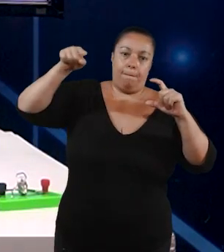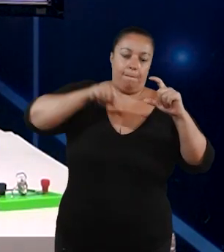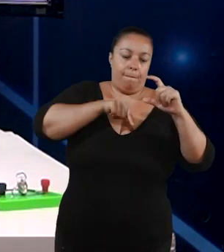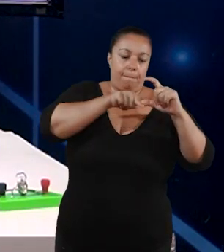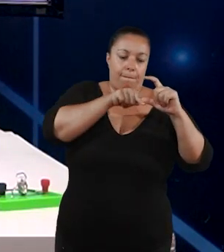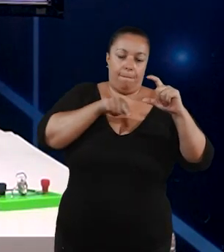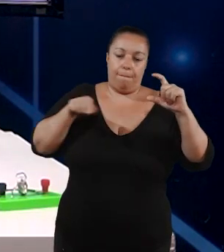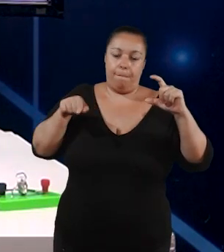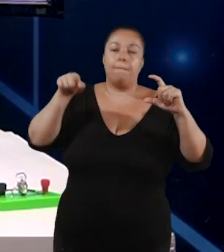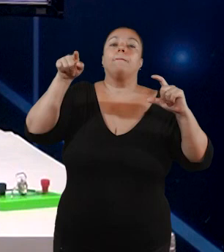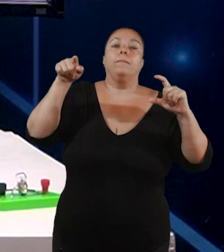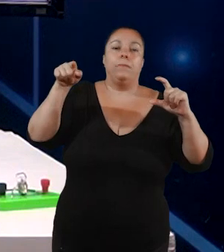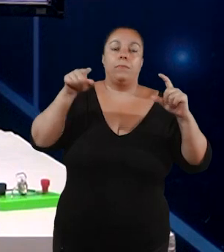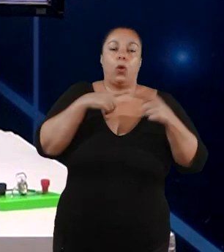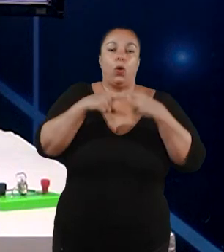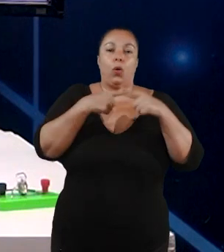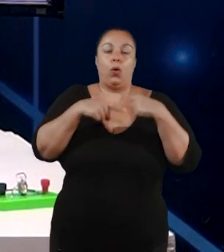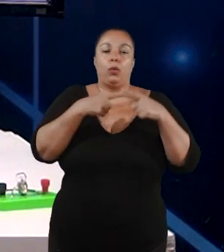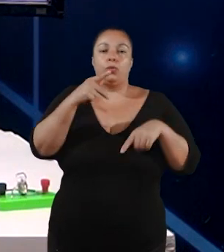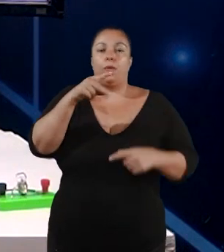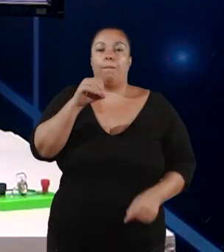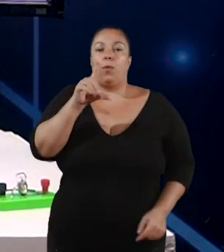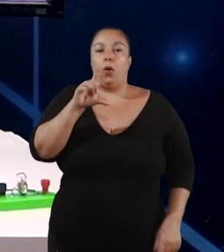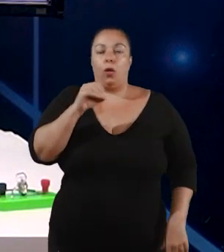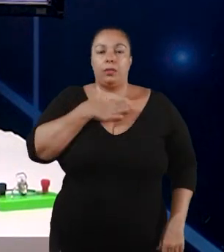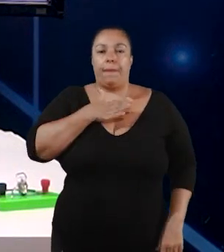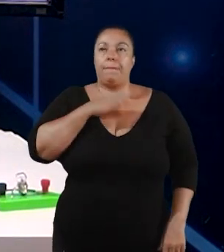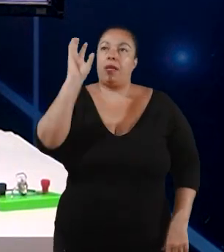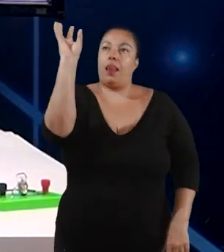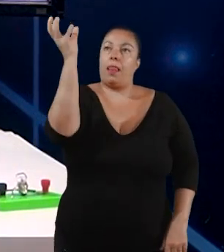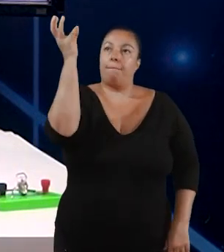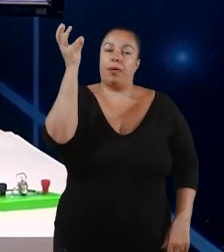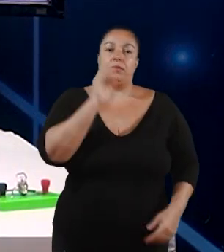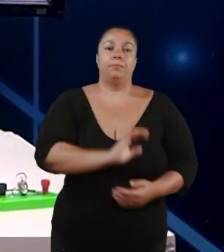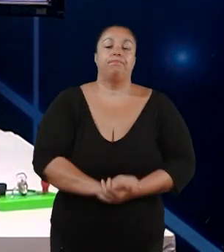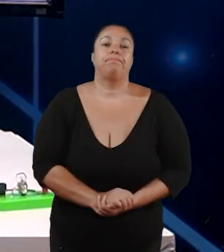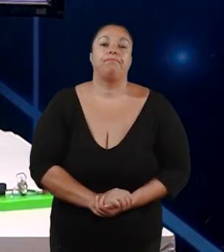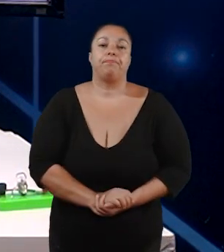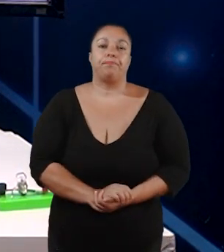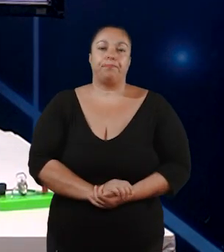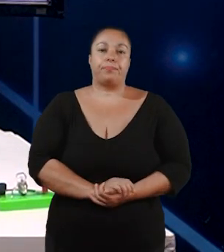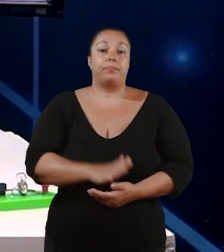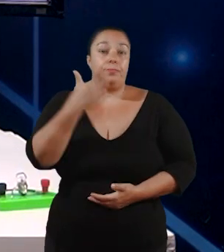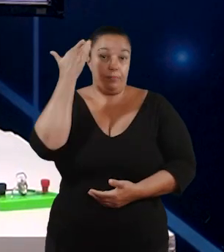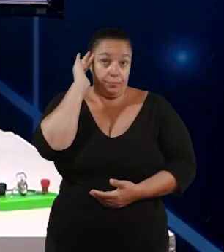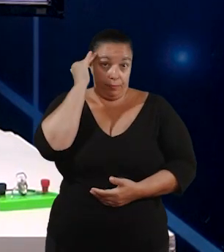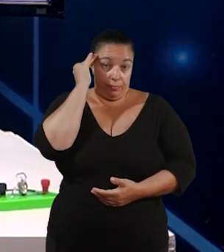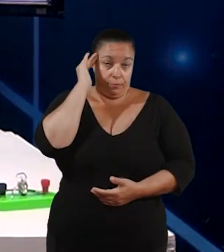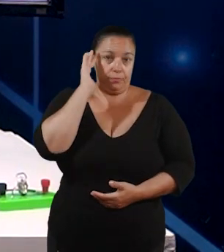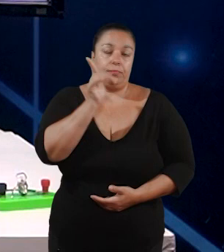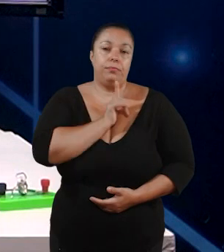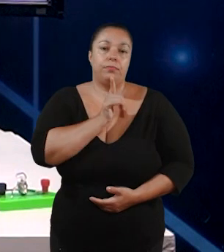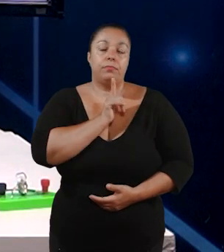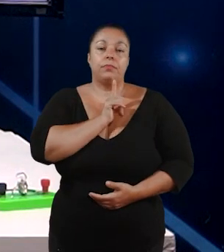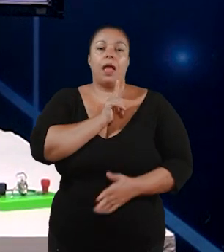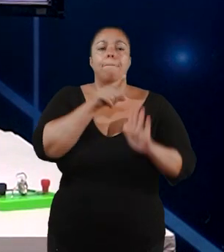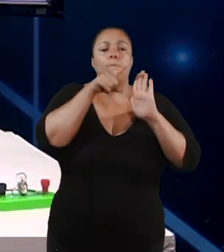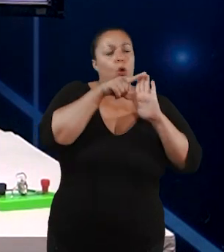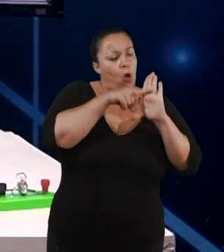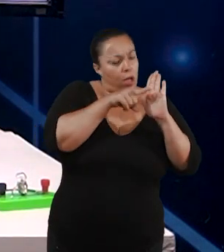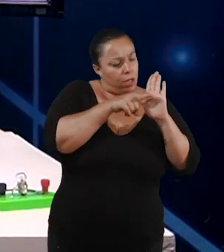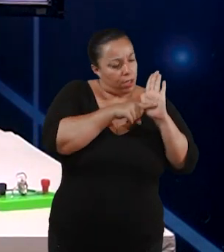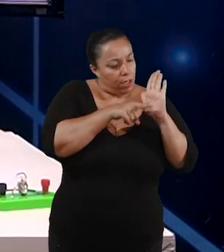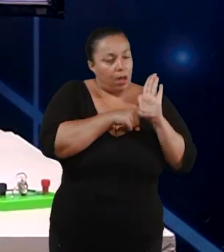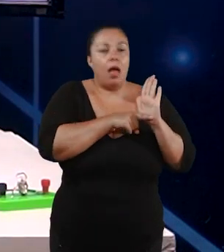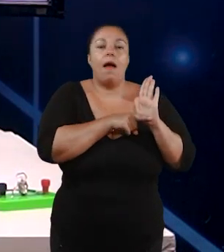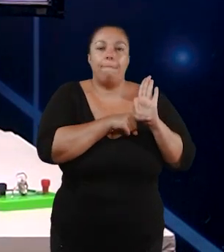bateria, encostando no outro polo da minha lâmpada, tá? Vamos entender, existem programas que criam esses